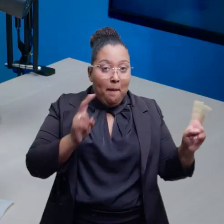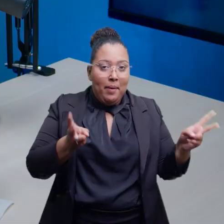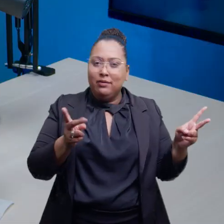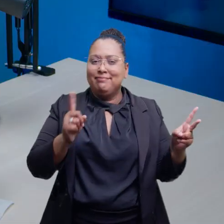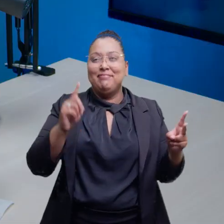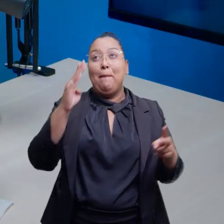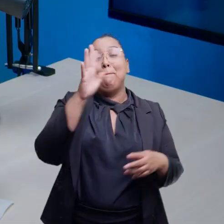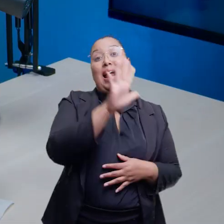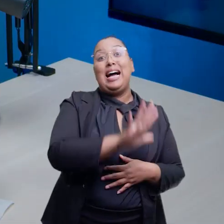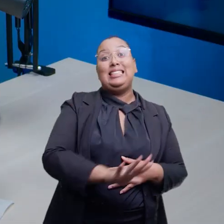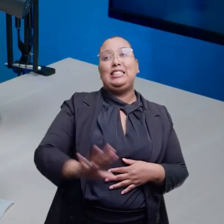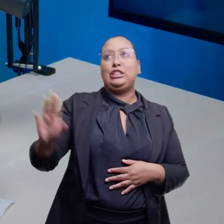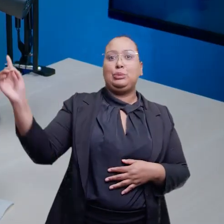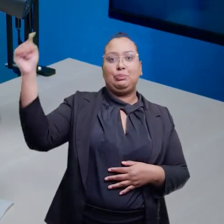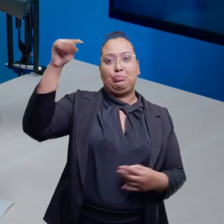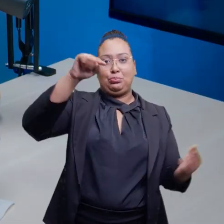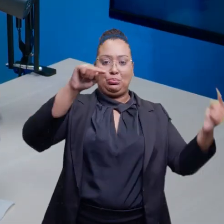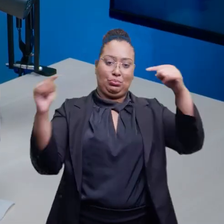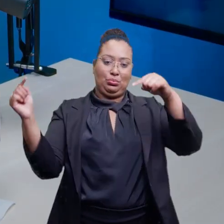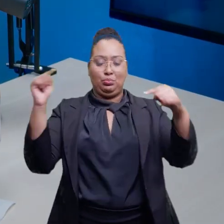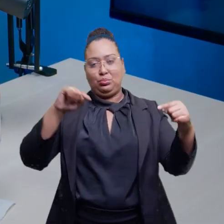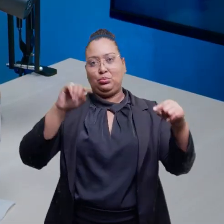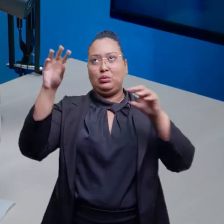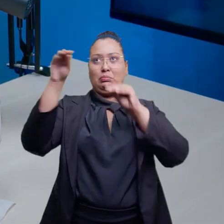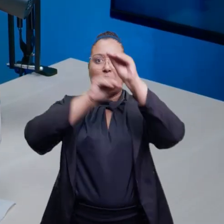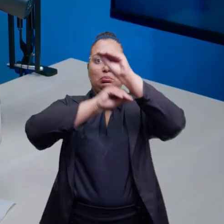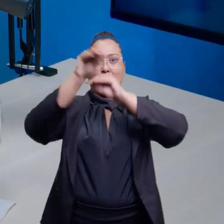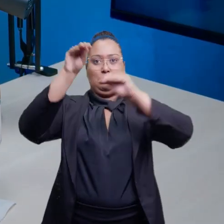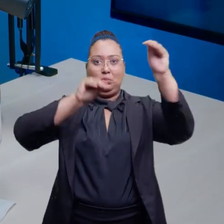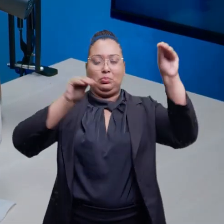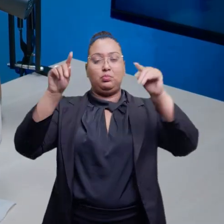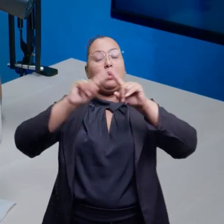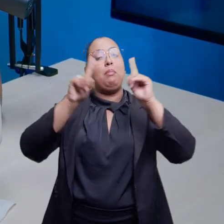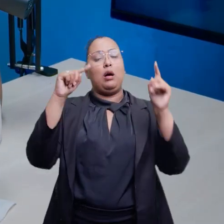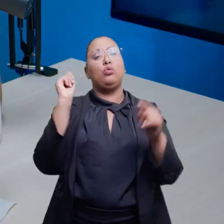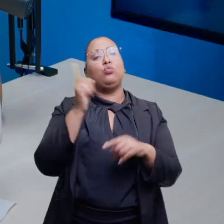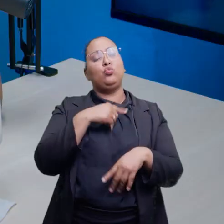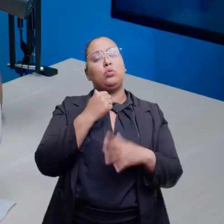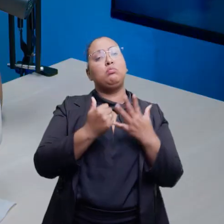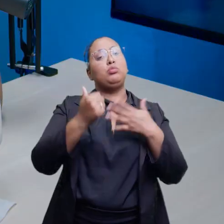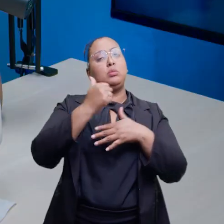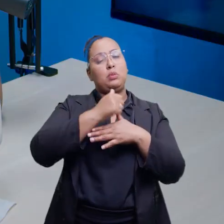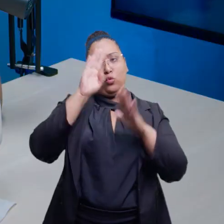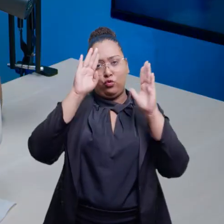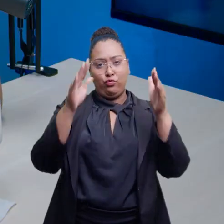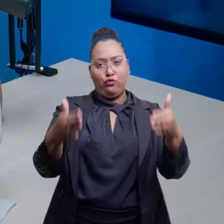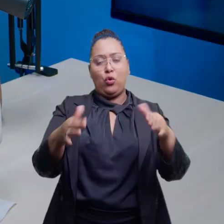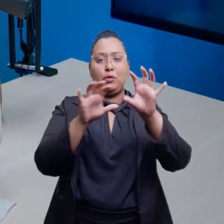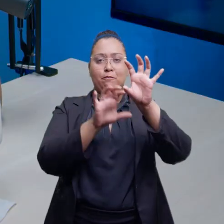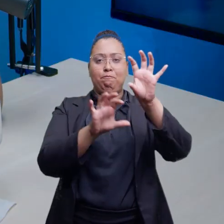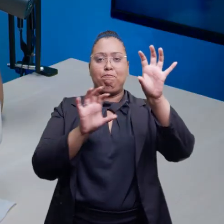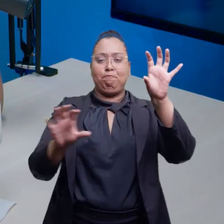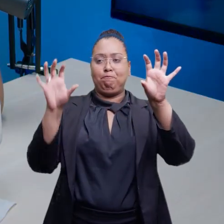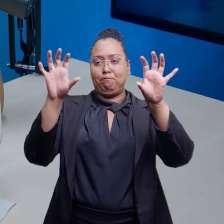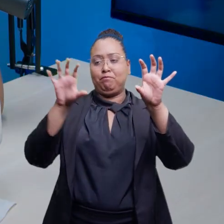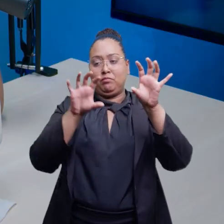naquele estado. É um sistema nacional, mas ainda se prioriza, né, a questão regional. Mas o perfil das pessoas